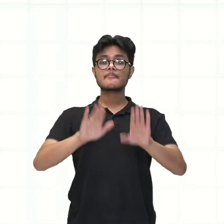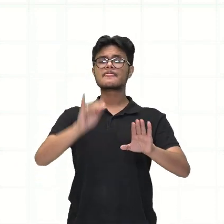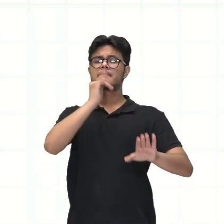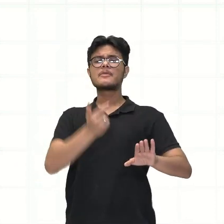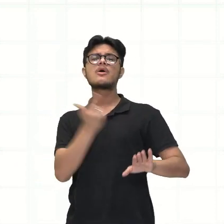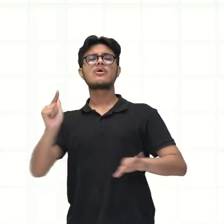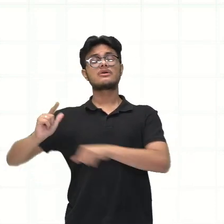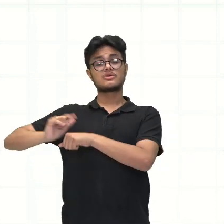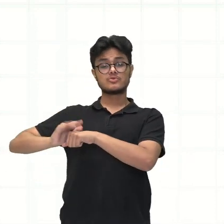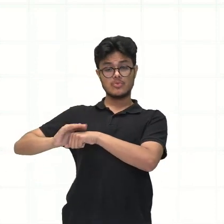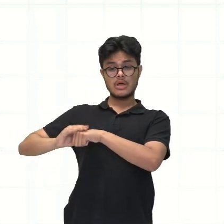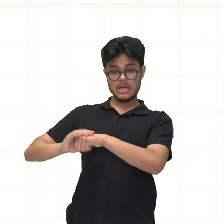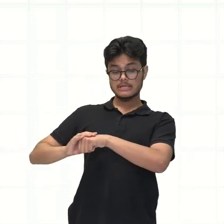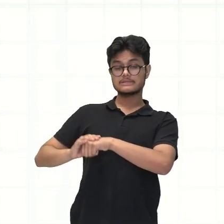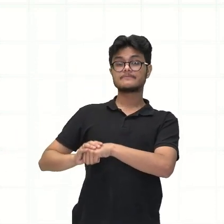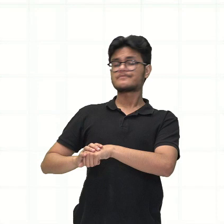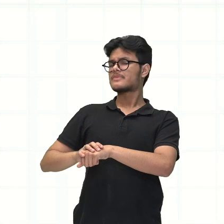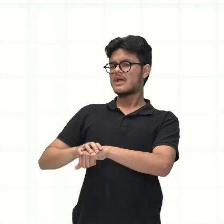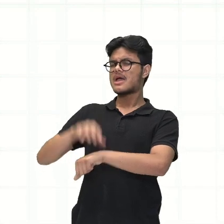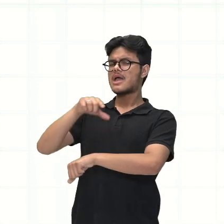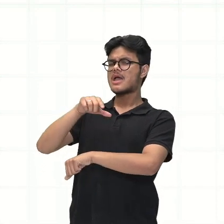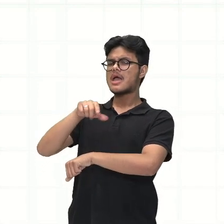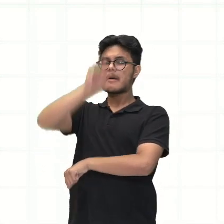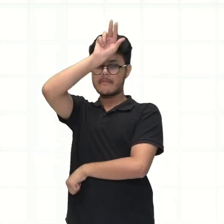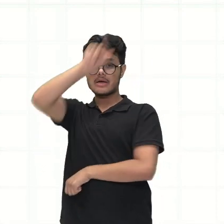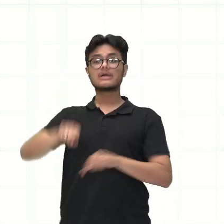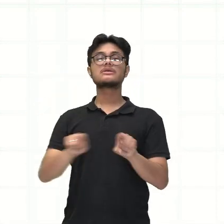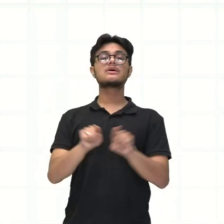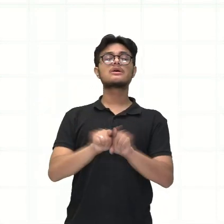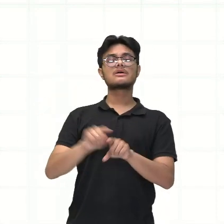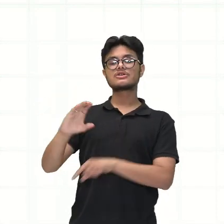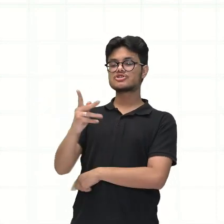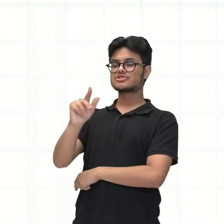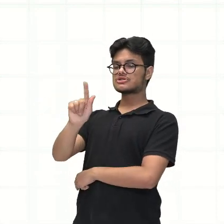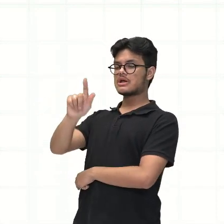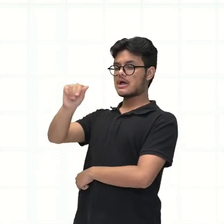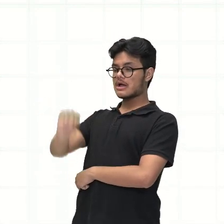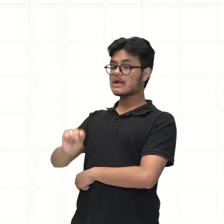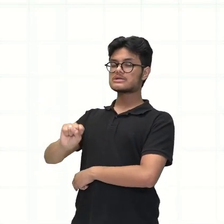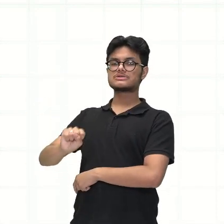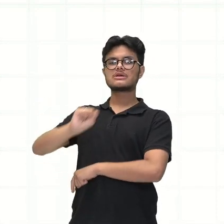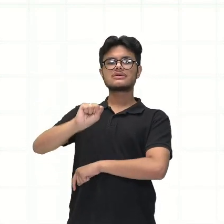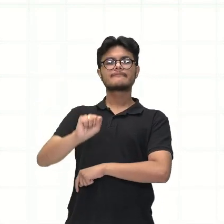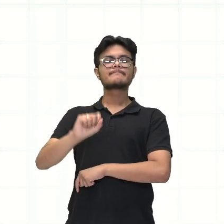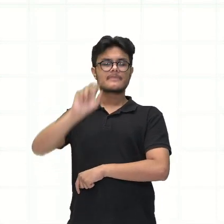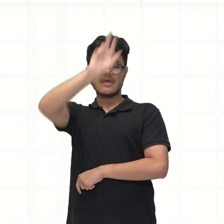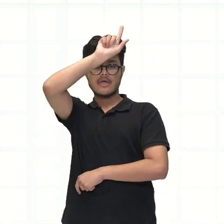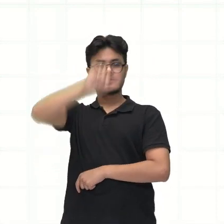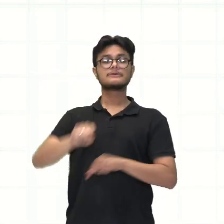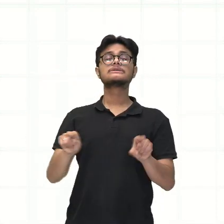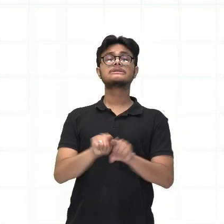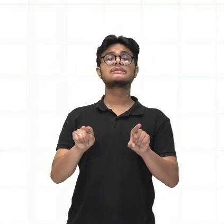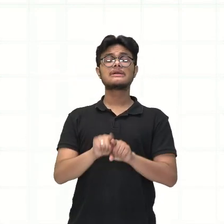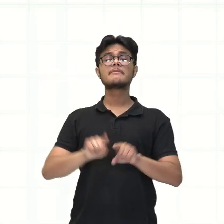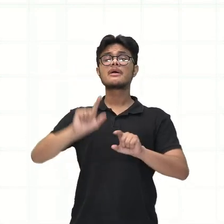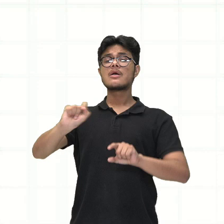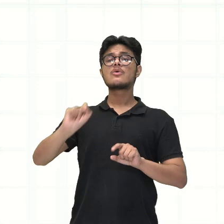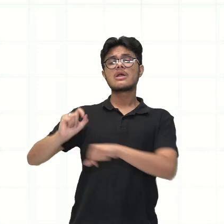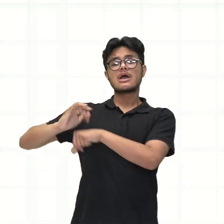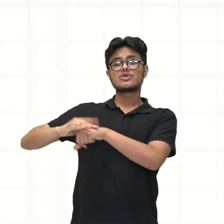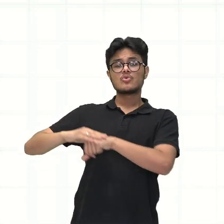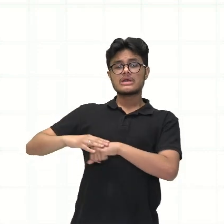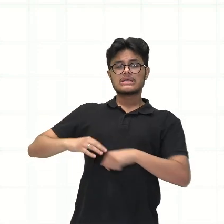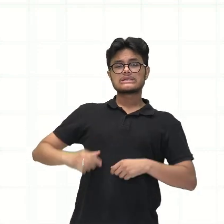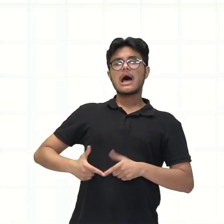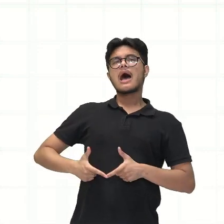de Chagas. A doença de Chagas é uma doença que é transmitida pelo barbeiro. A leishmaniose, né, que nós